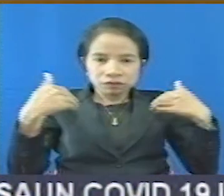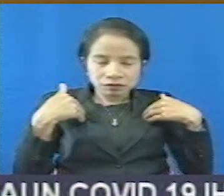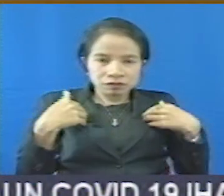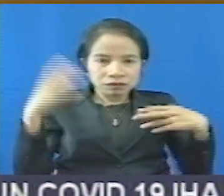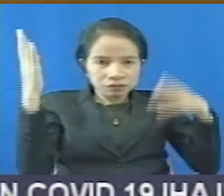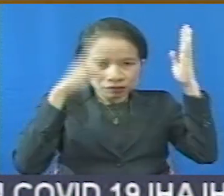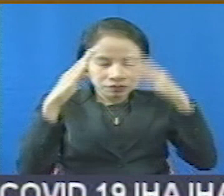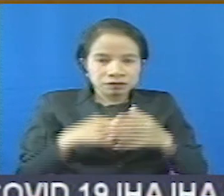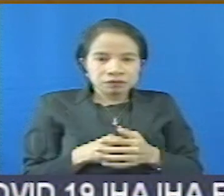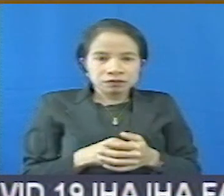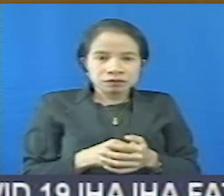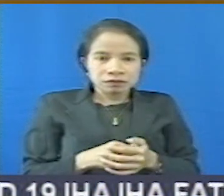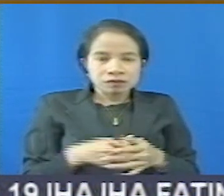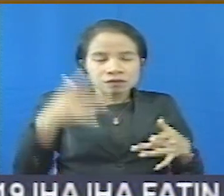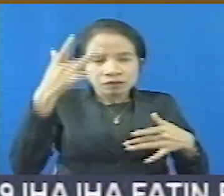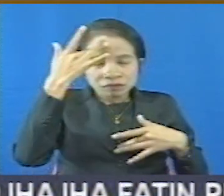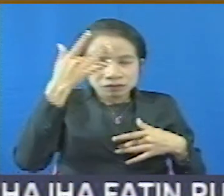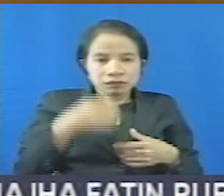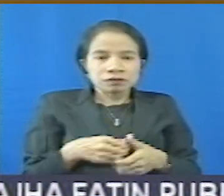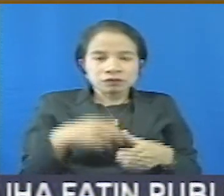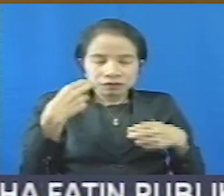situação ruma nebe na sede, e tem bela responde.